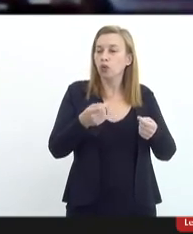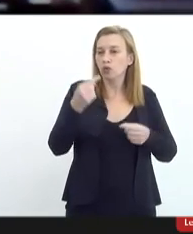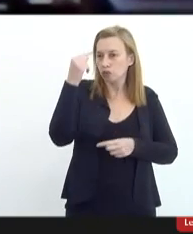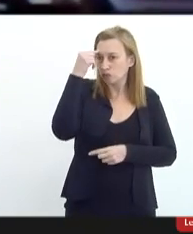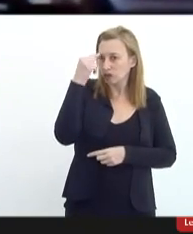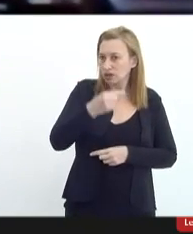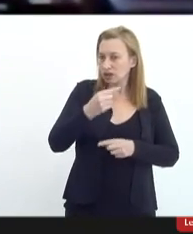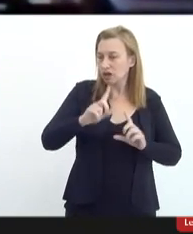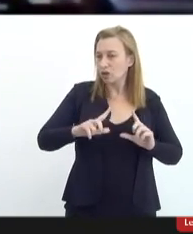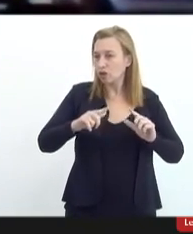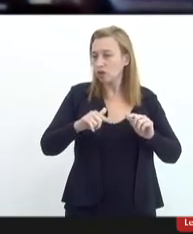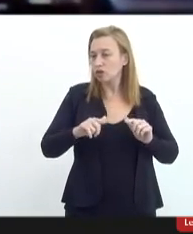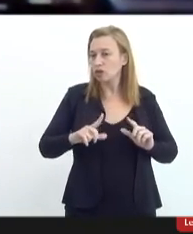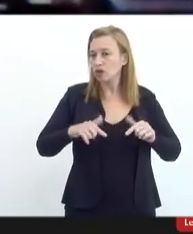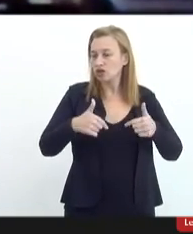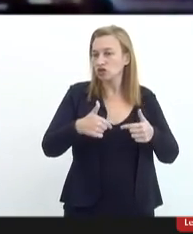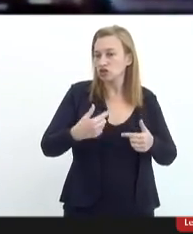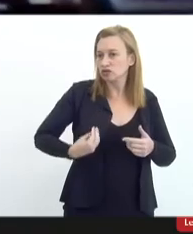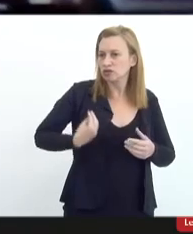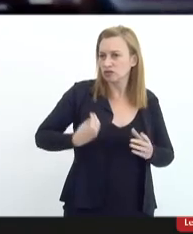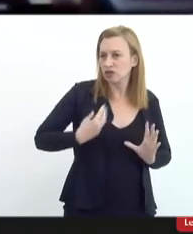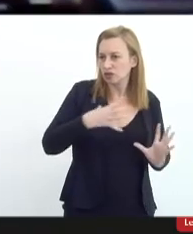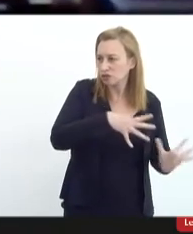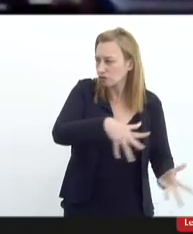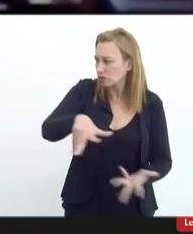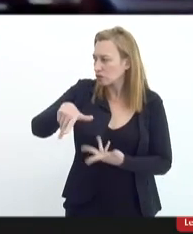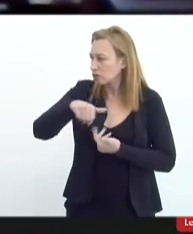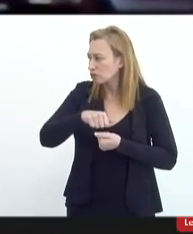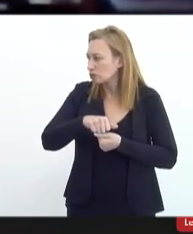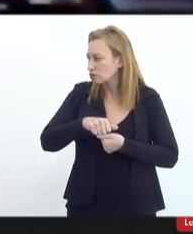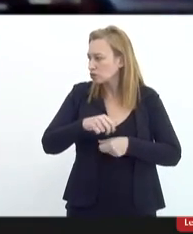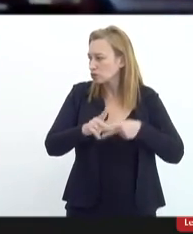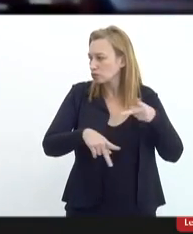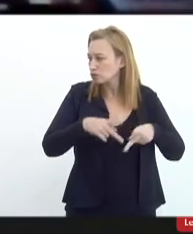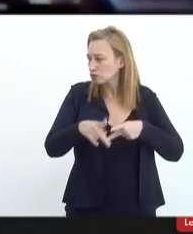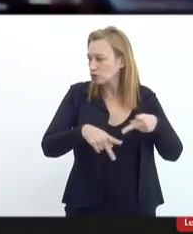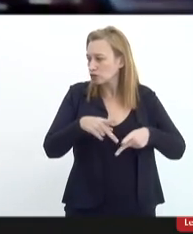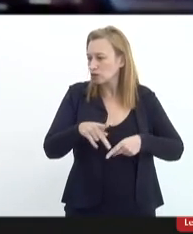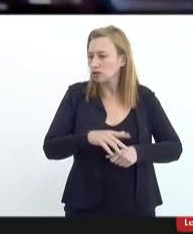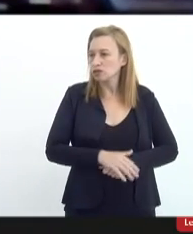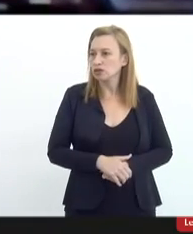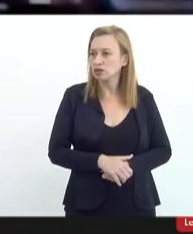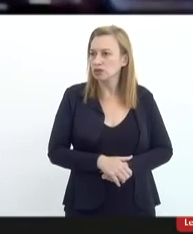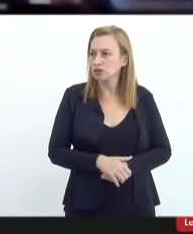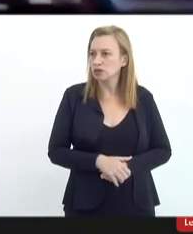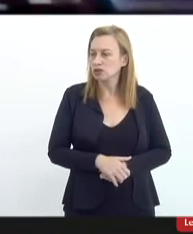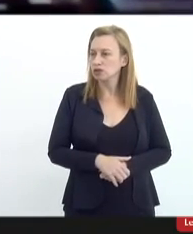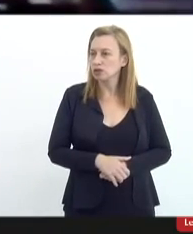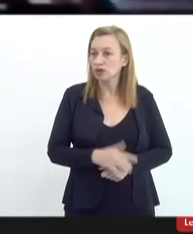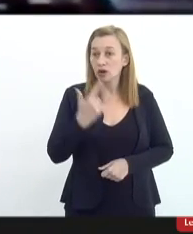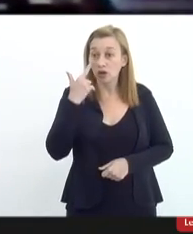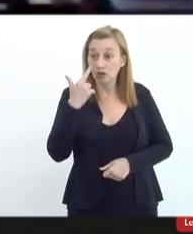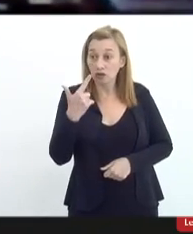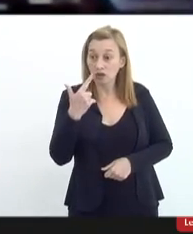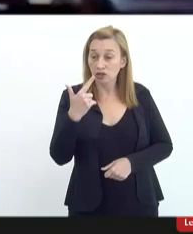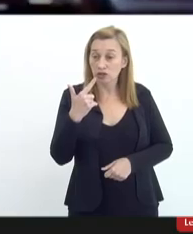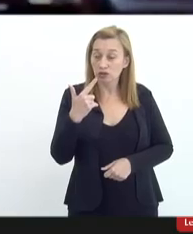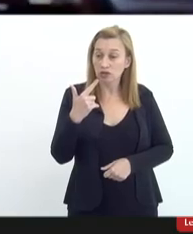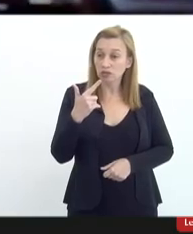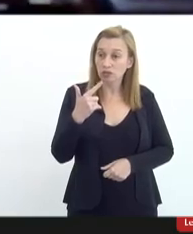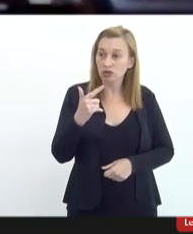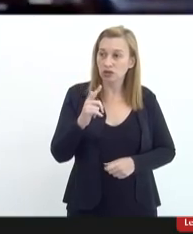ser e estar no mundo da população. Então, eu vejo que, para a gente poder